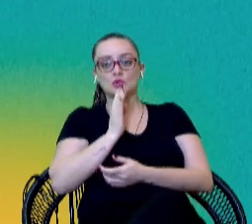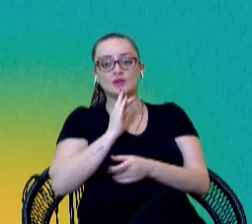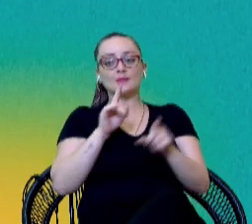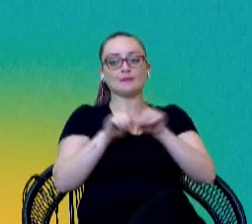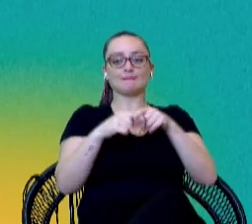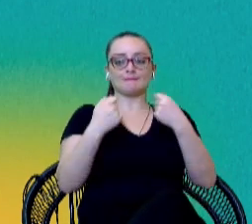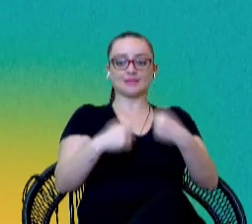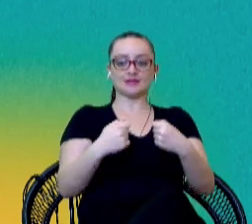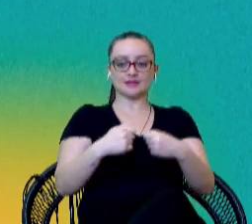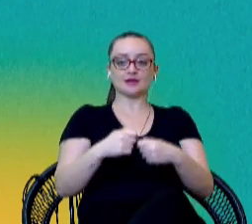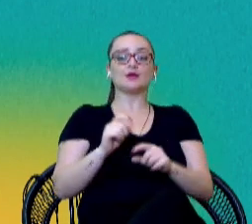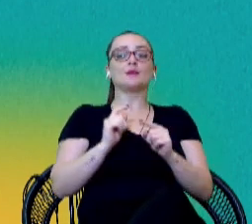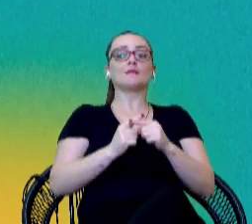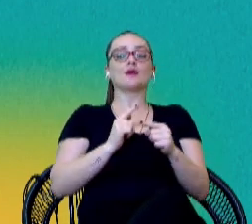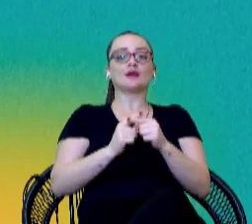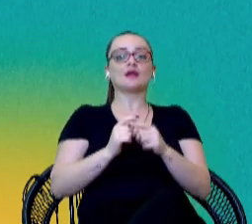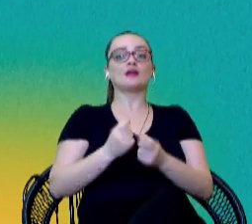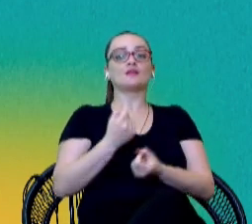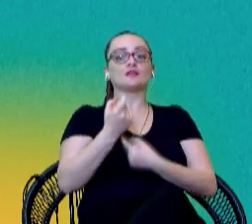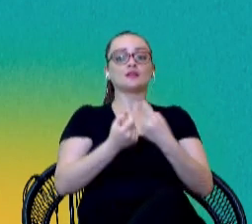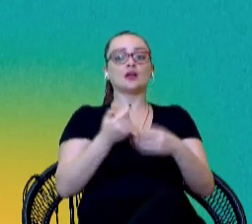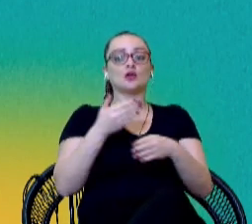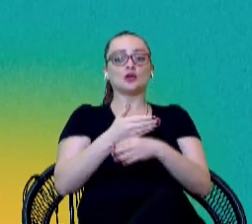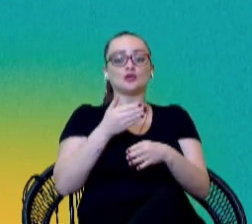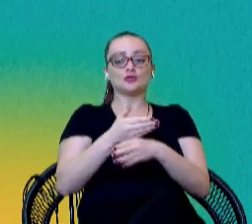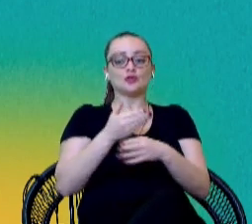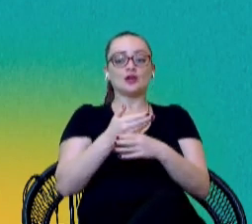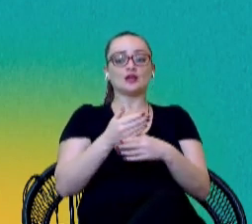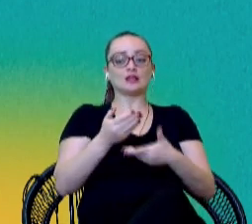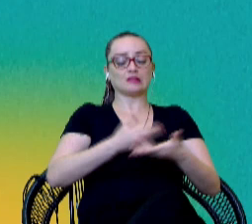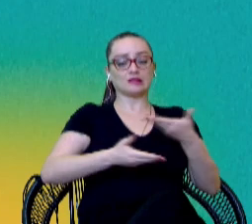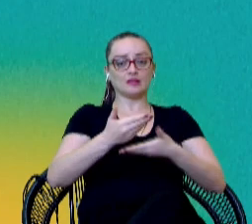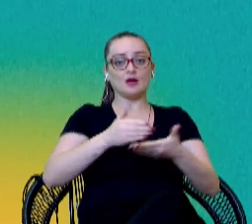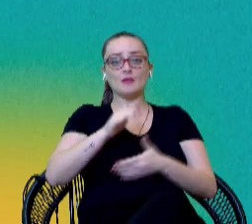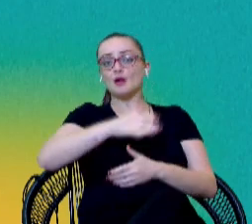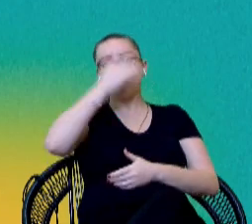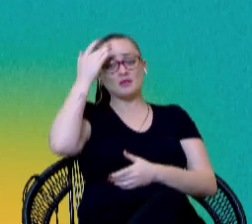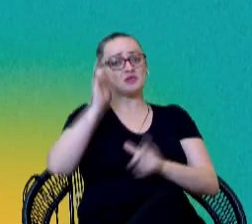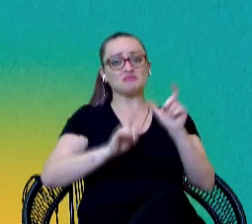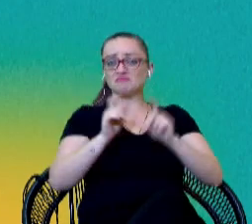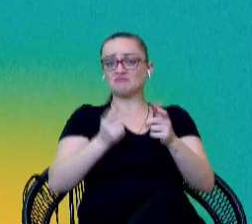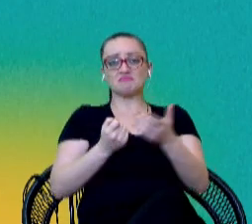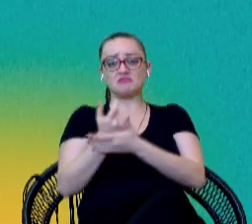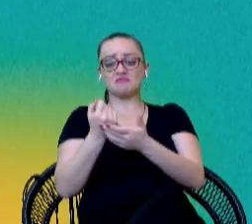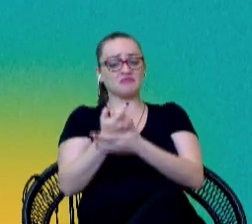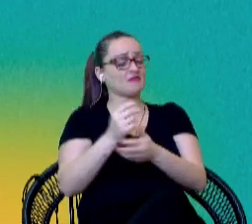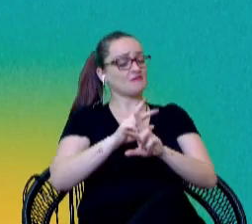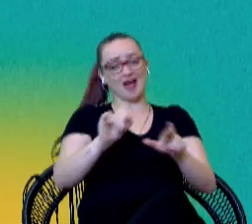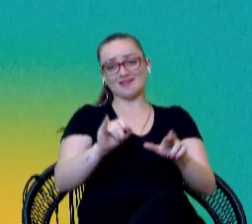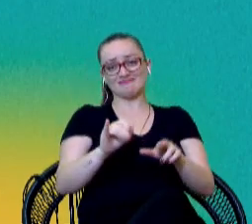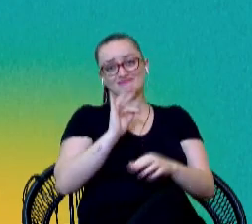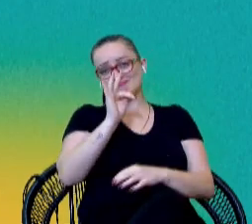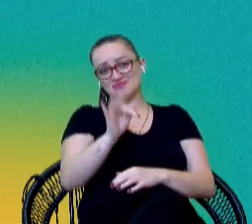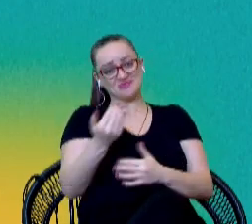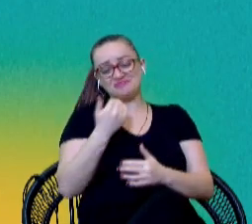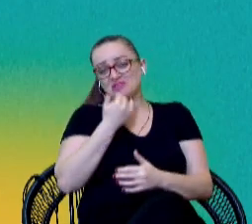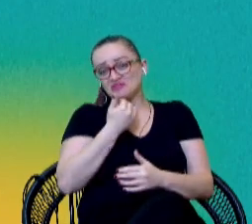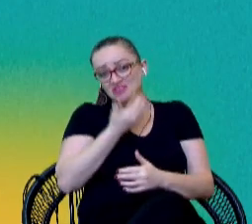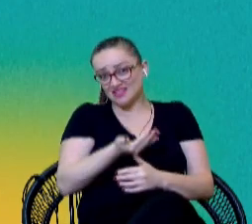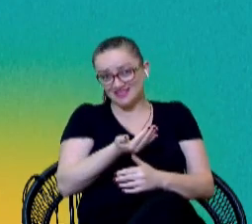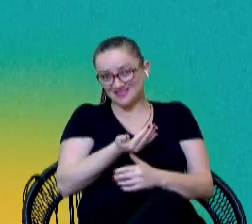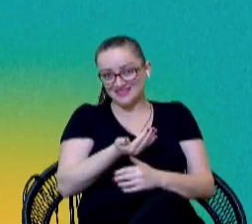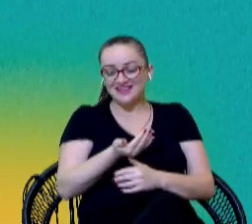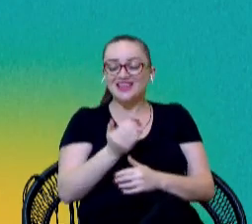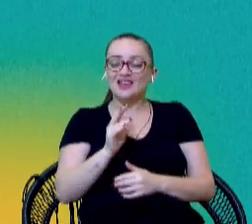porque senão vocês vão estar gerando às vezes muito engajamento ou muito tráfego para pessoas que não vão converter com você mais para frente, né? Vai